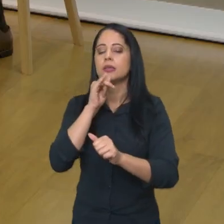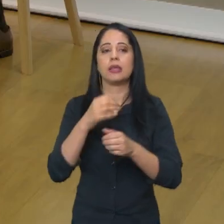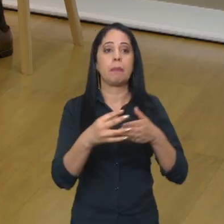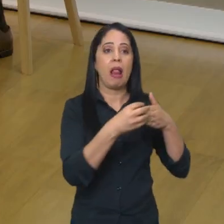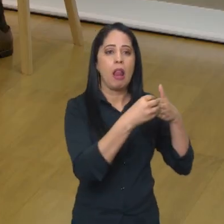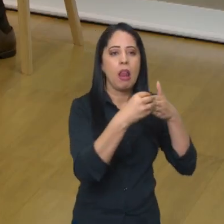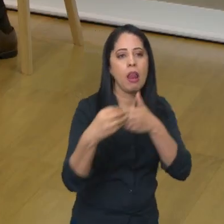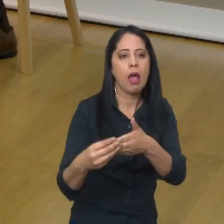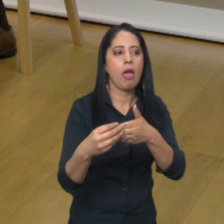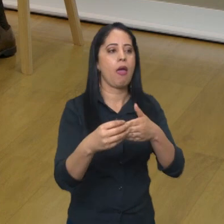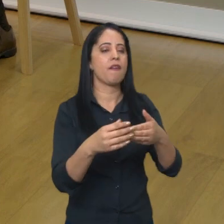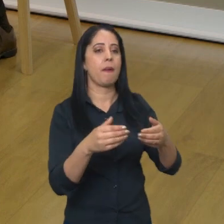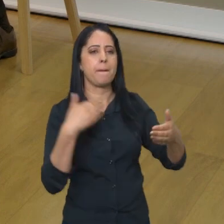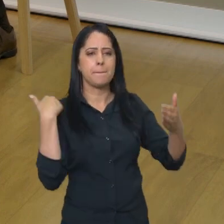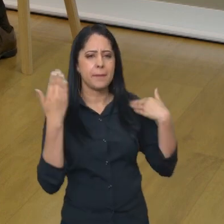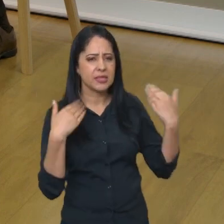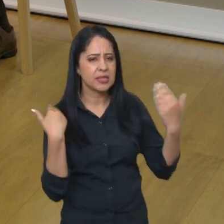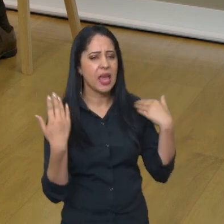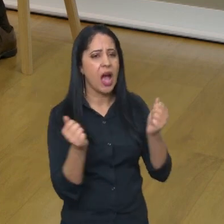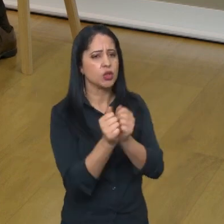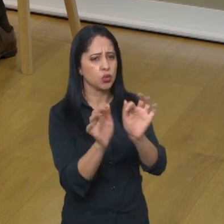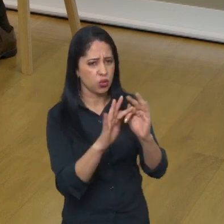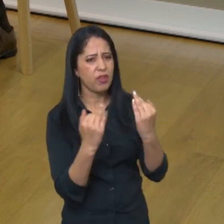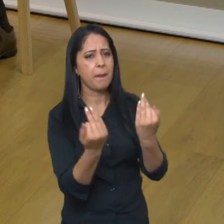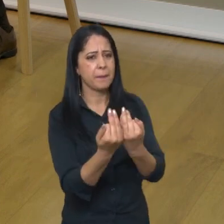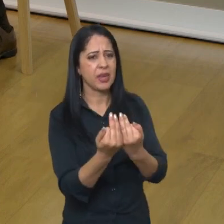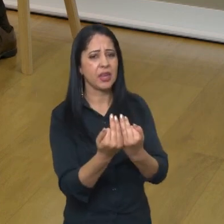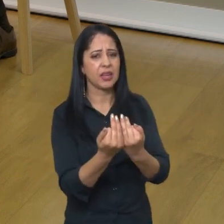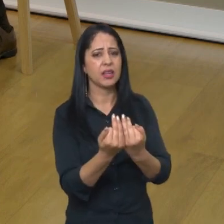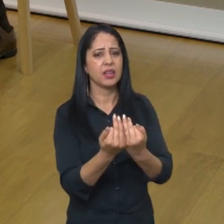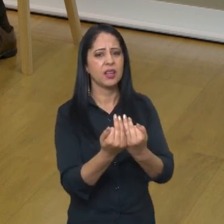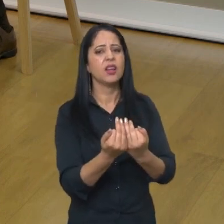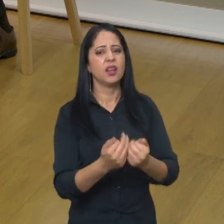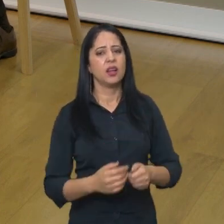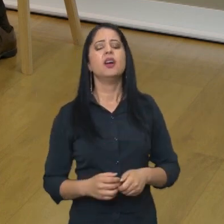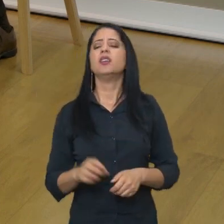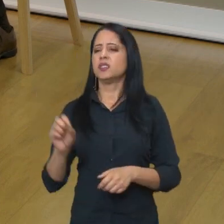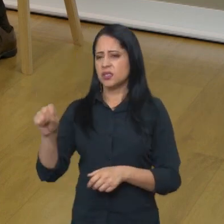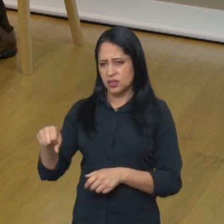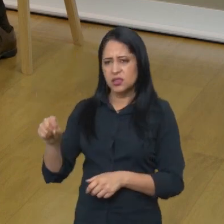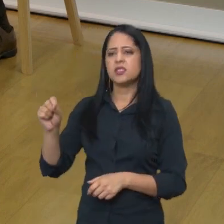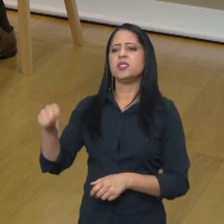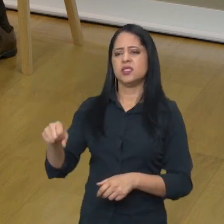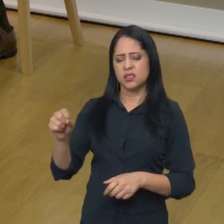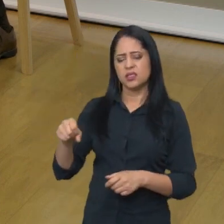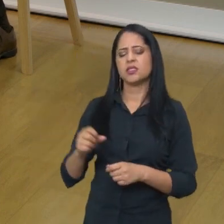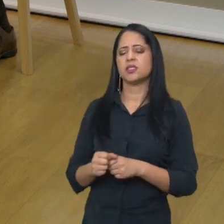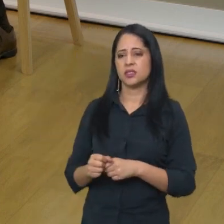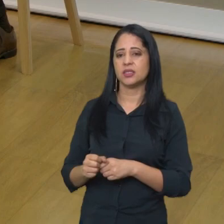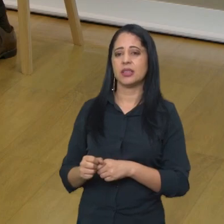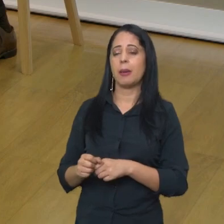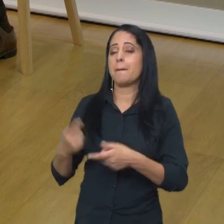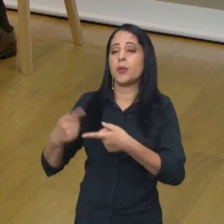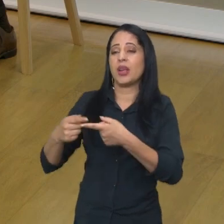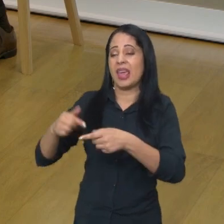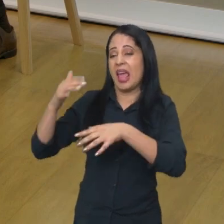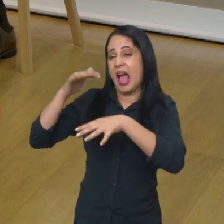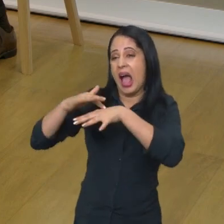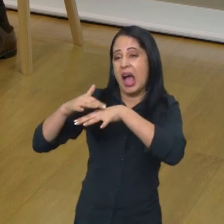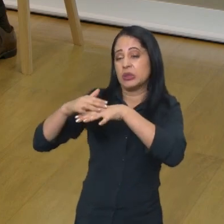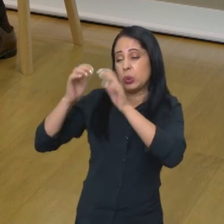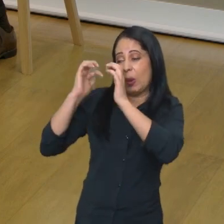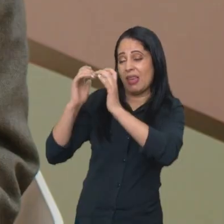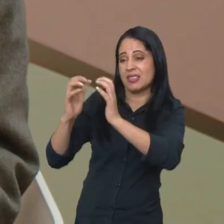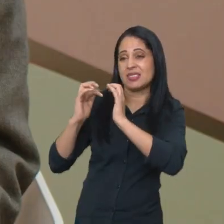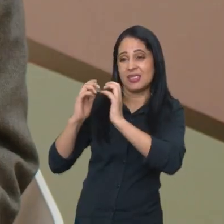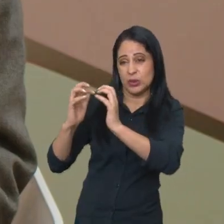um almoço, de repente, uma atividade com a família, né? Não deixar ele em casa. Eu acho que a ideia é assim, o estigma que envolve a demência. Quando